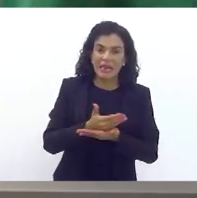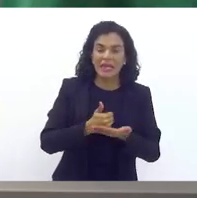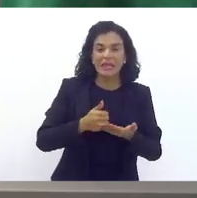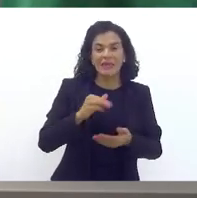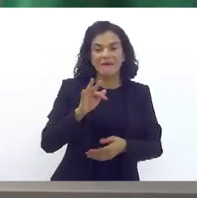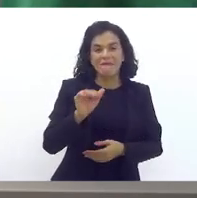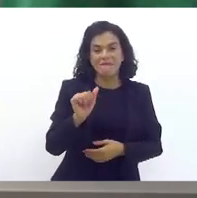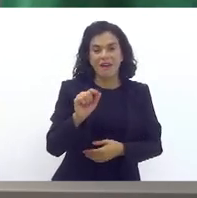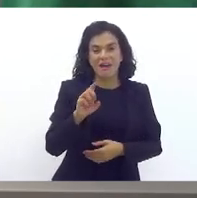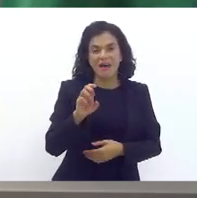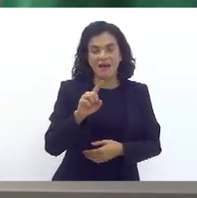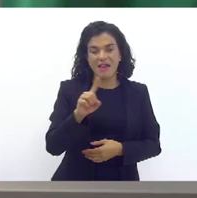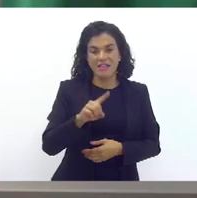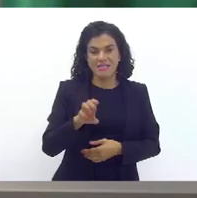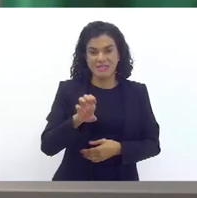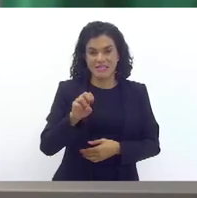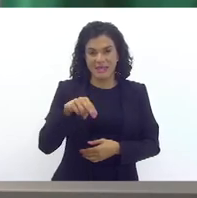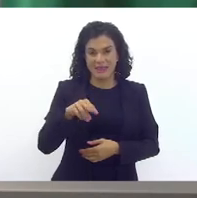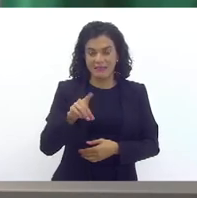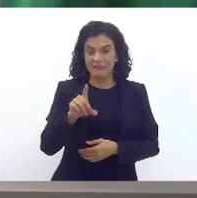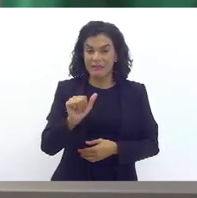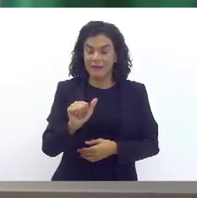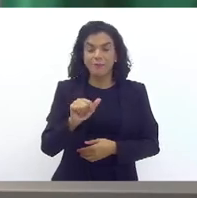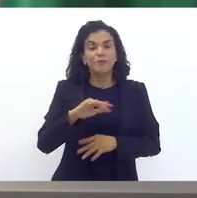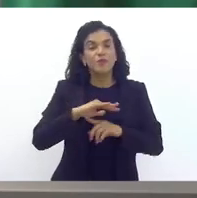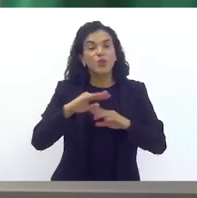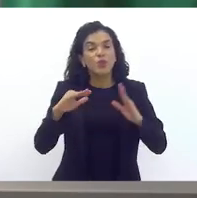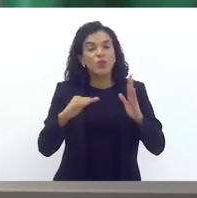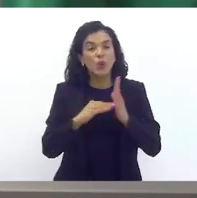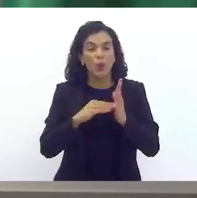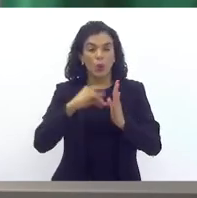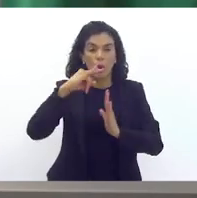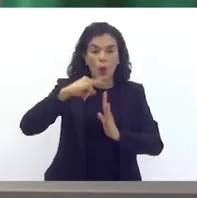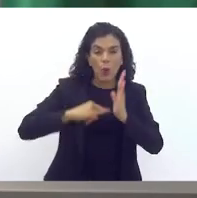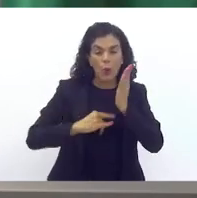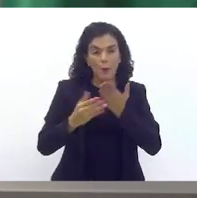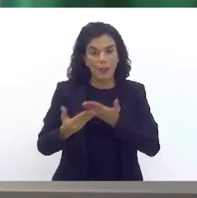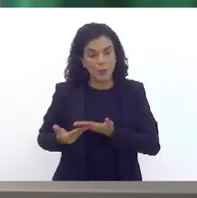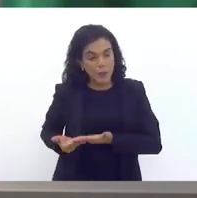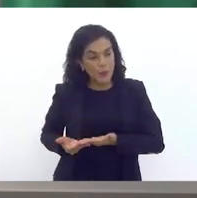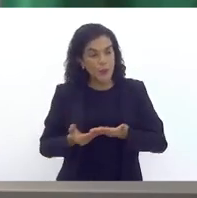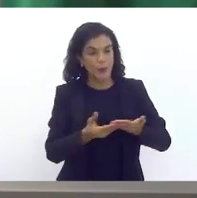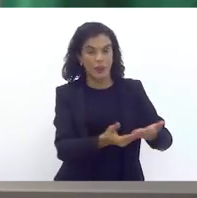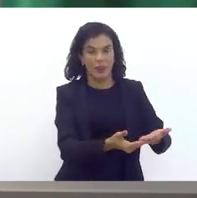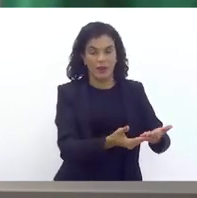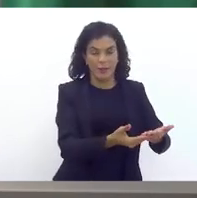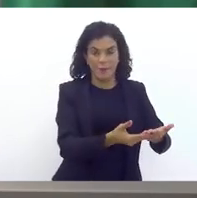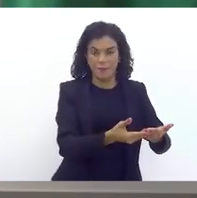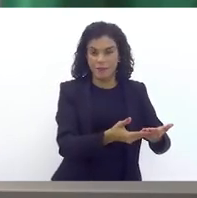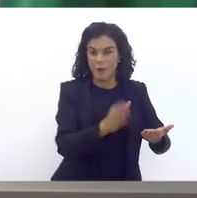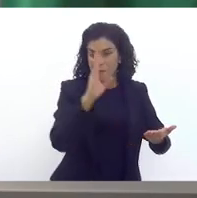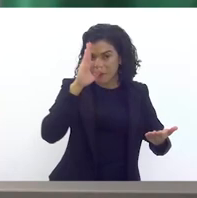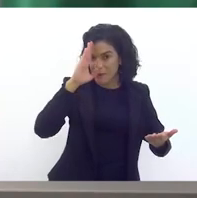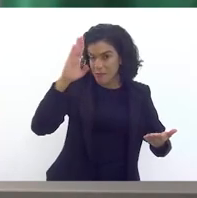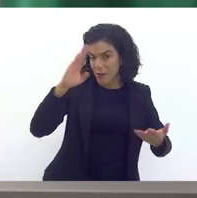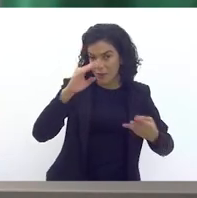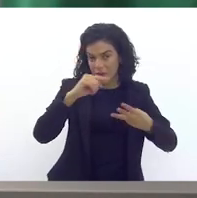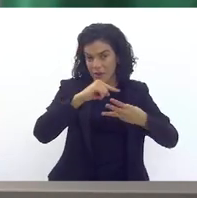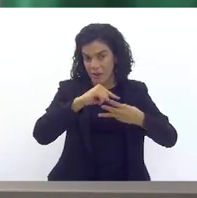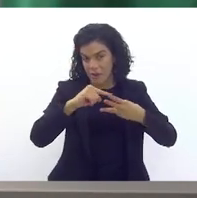Civil, é que todos os encaminhamentos que nós fizemos, né, especialmente nos 3